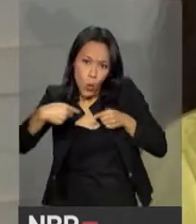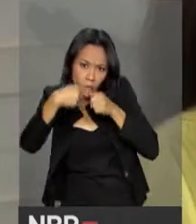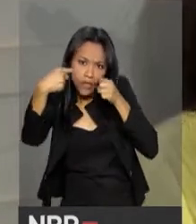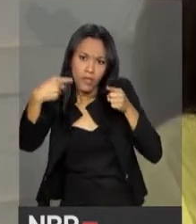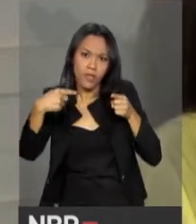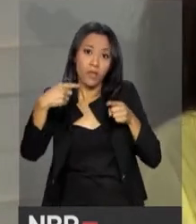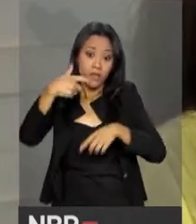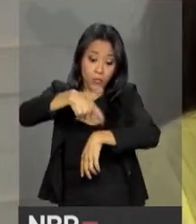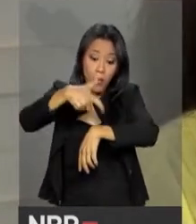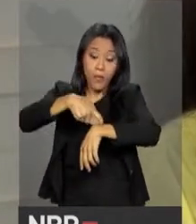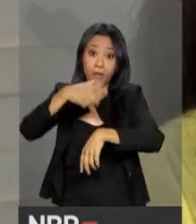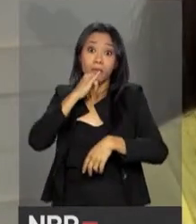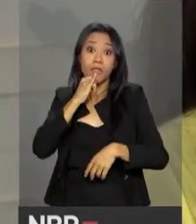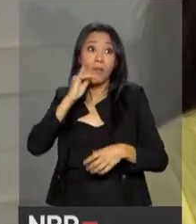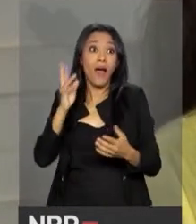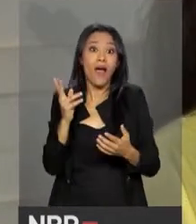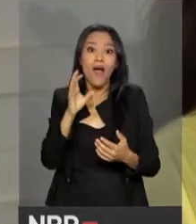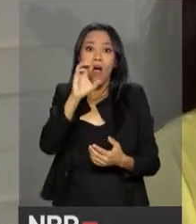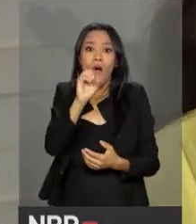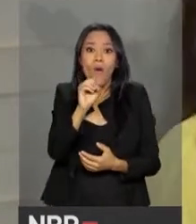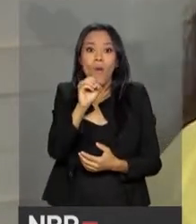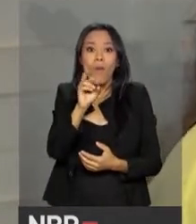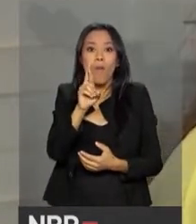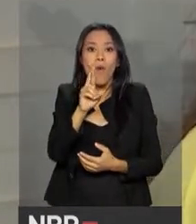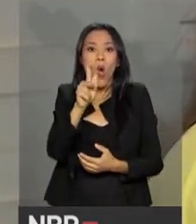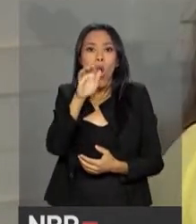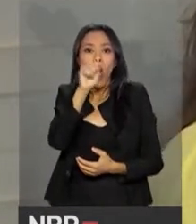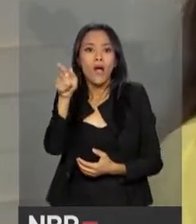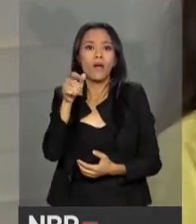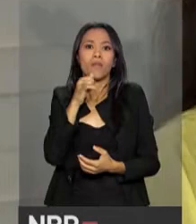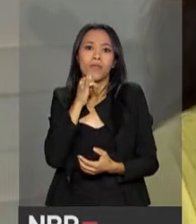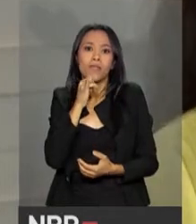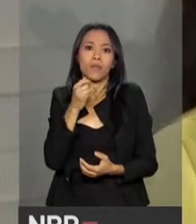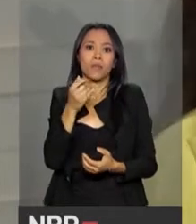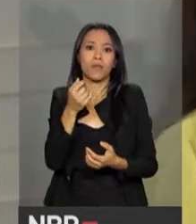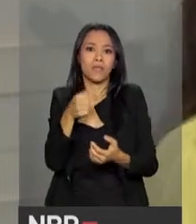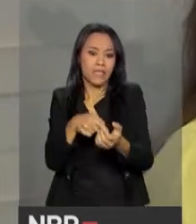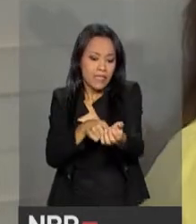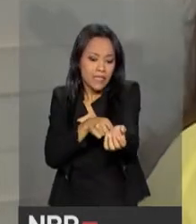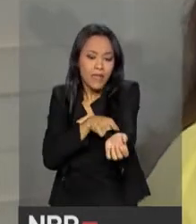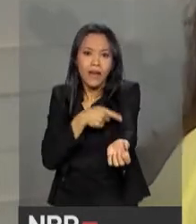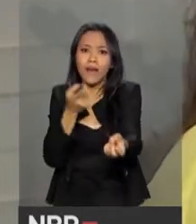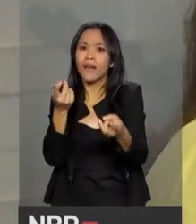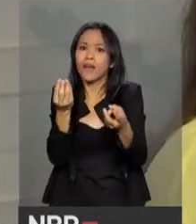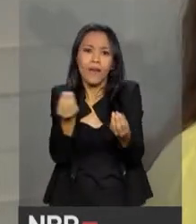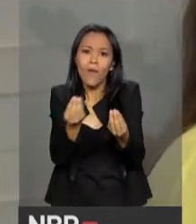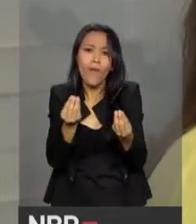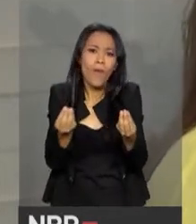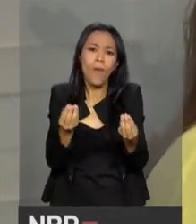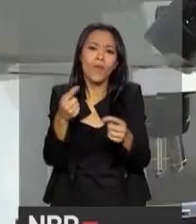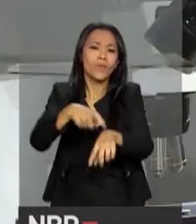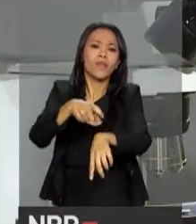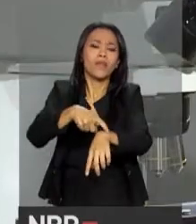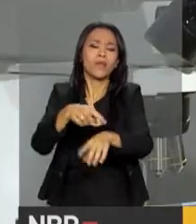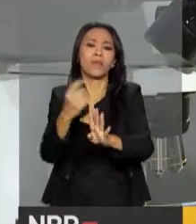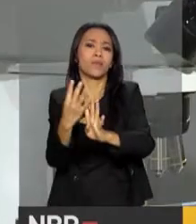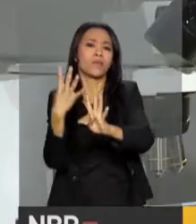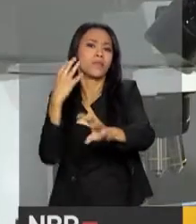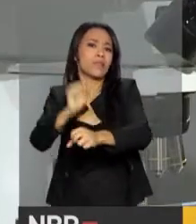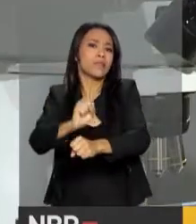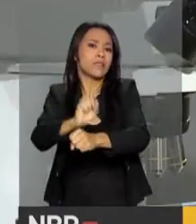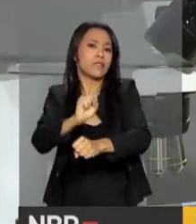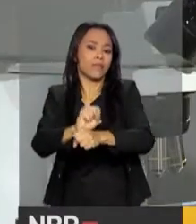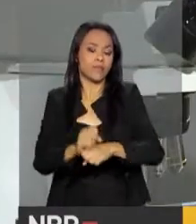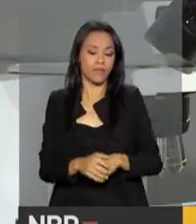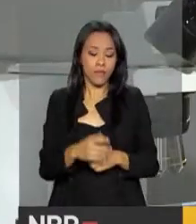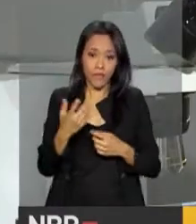no momento que surge um órgão por exemplo o tipo sanguíneo é o tempo dele já de espera na fila interessante